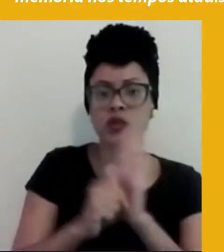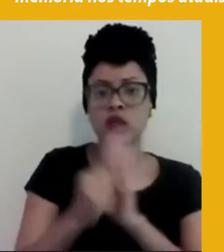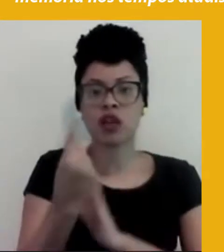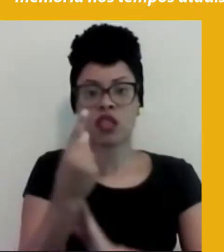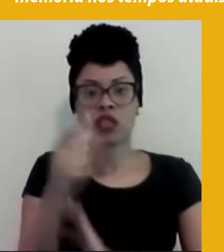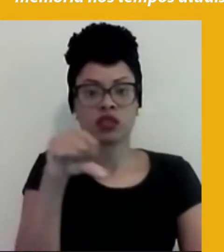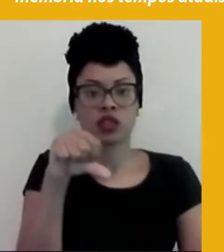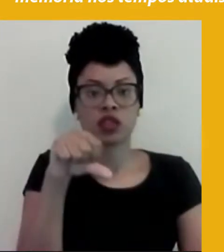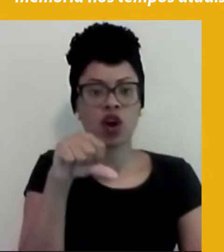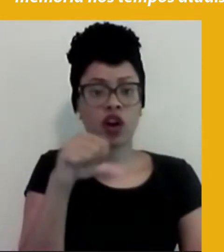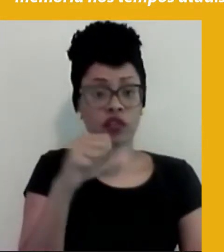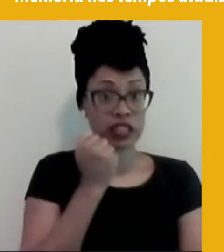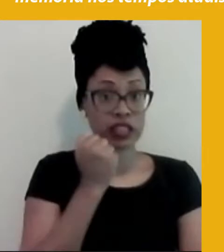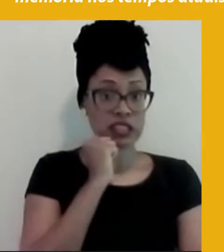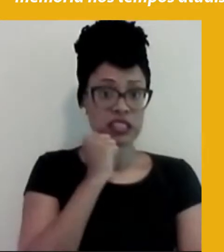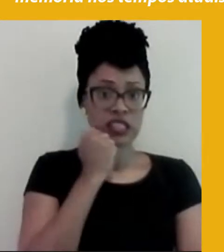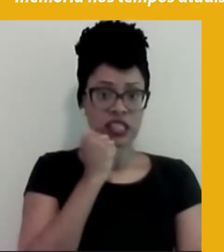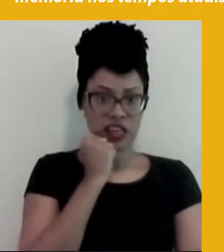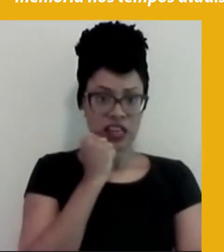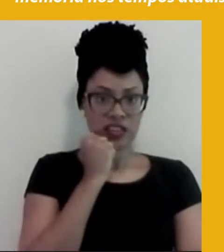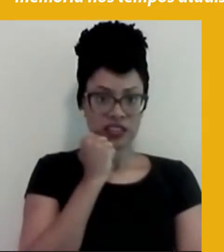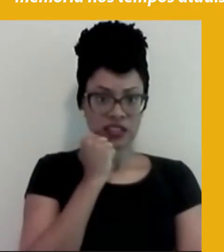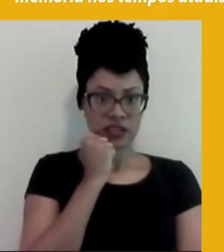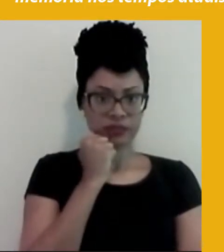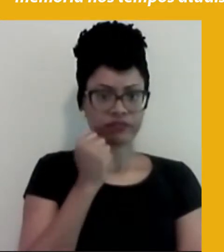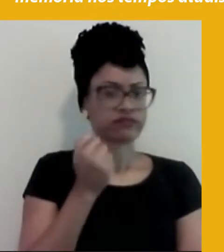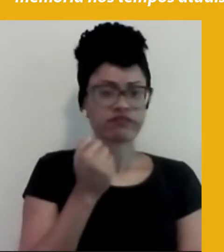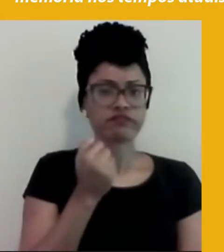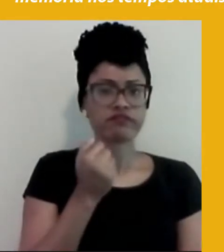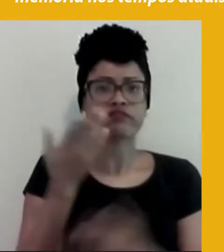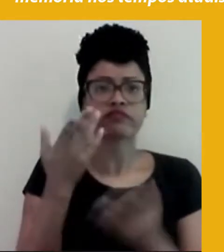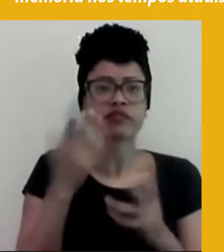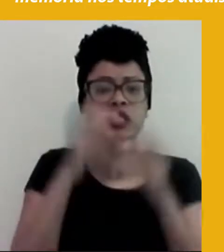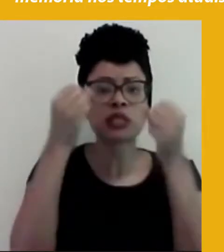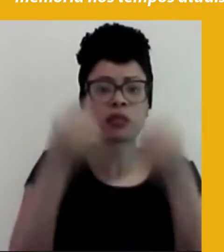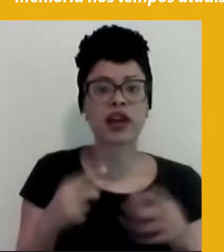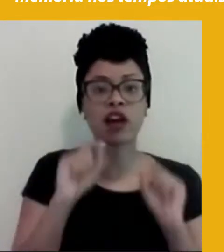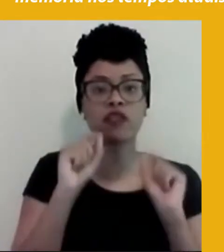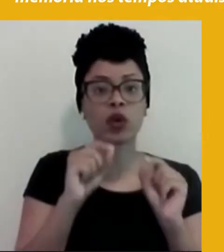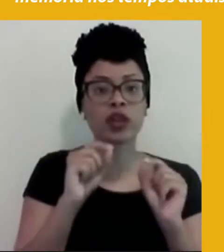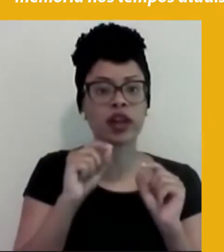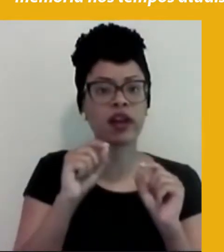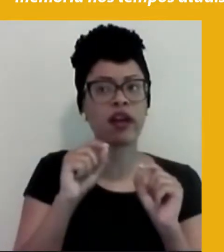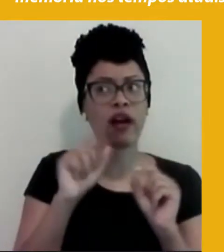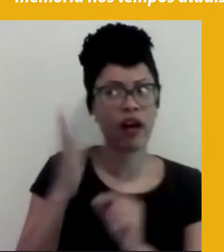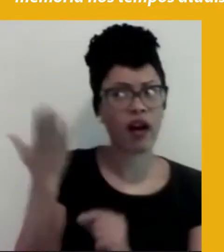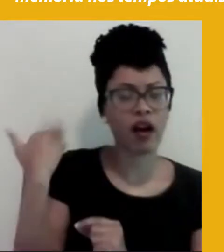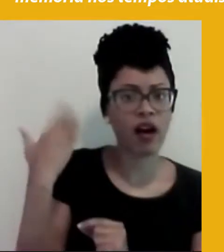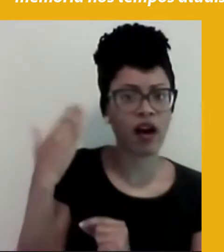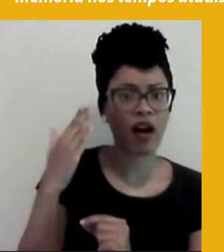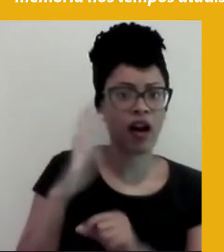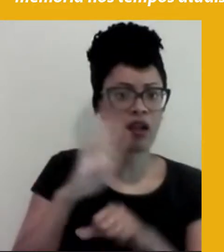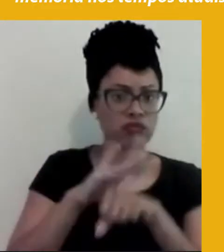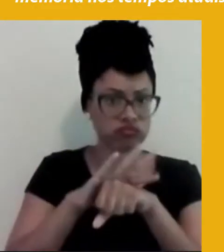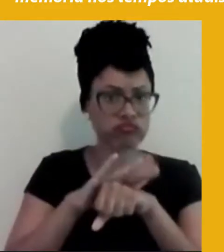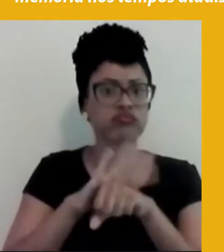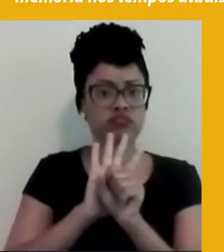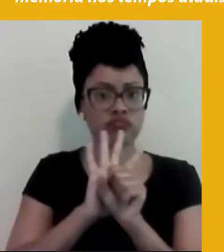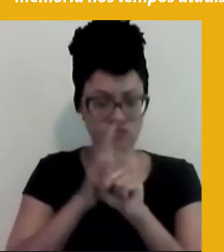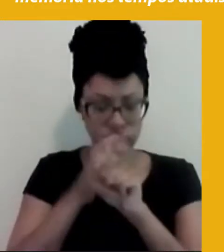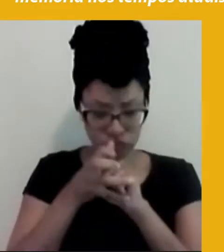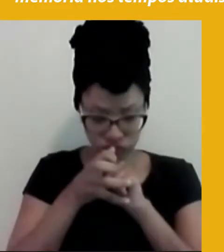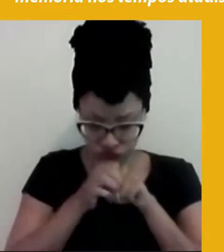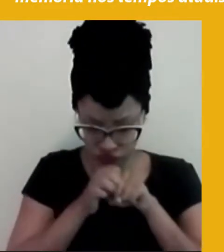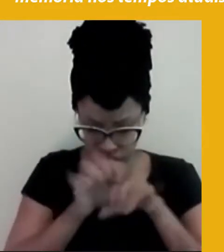basicamente lockdown, porque não se sabia qual era o patógeno, então o que você podia fazer era conter a